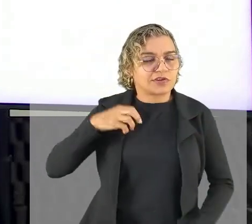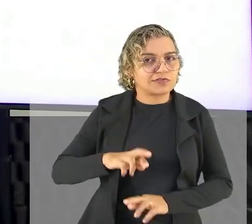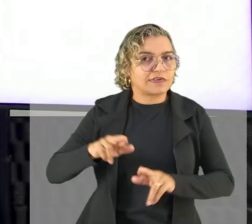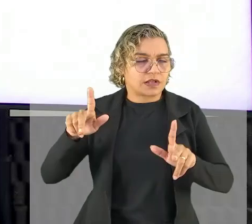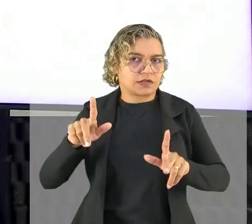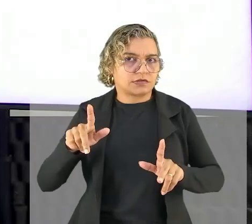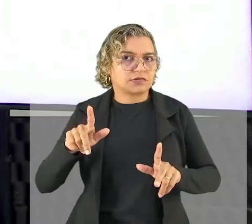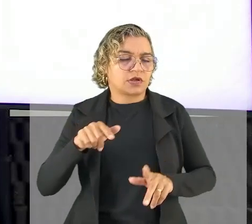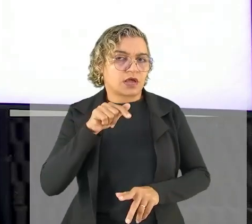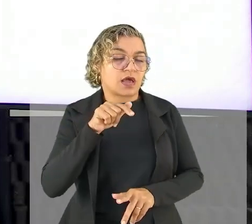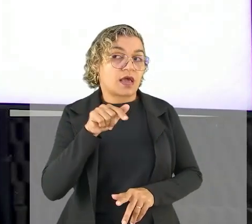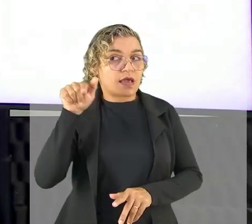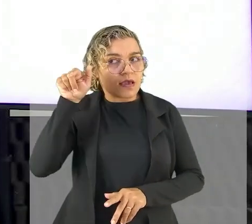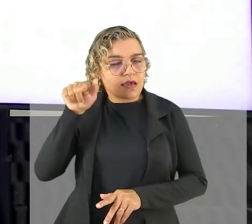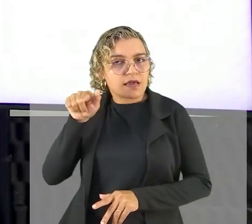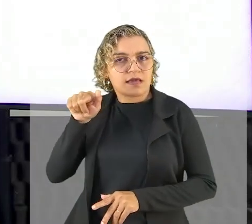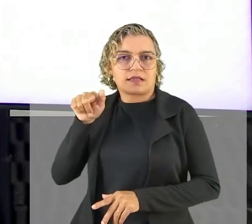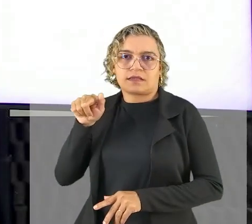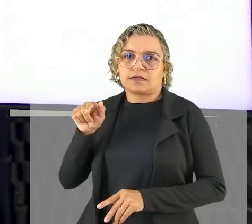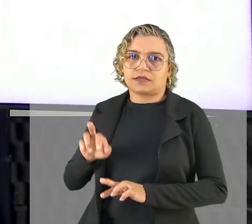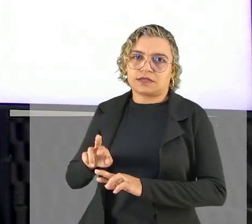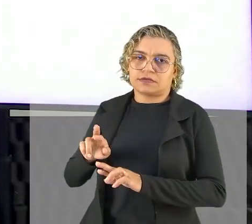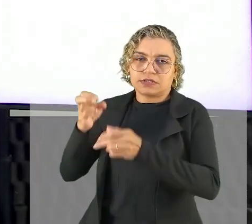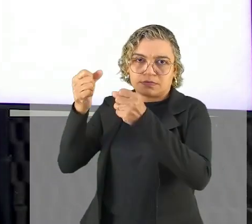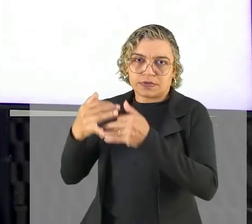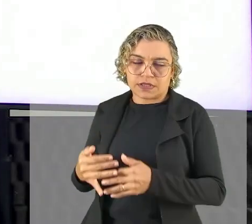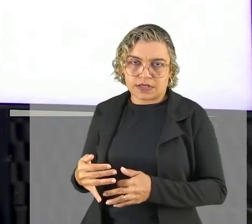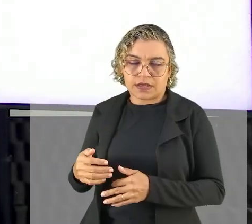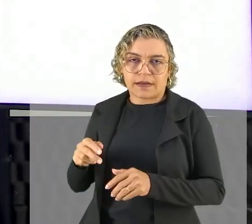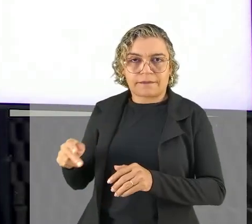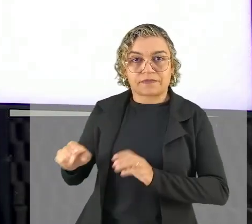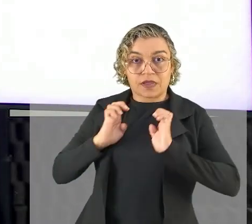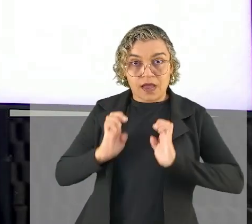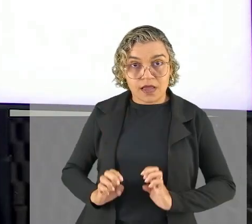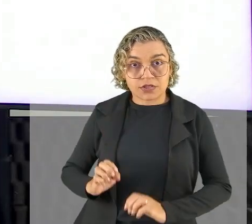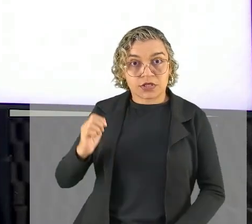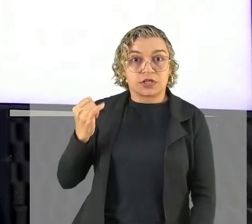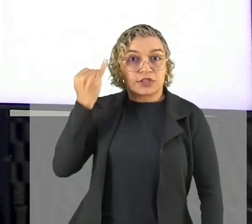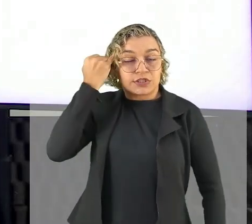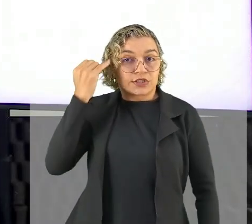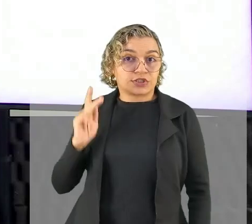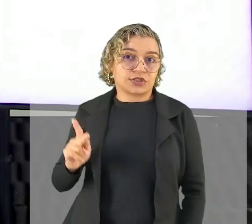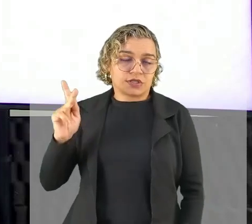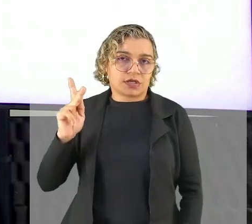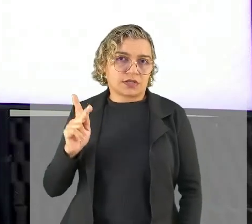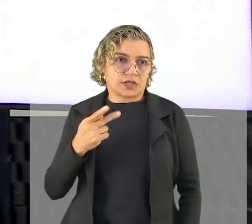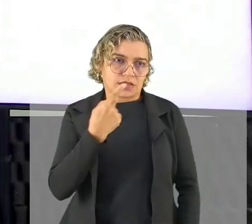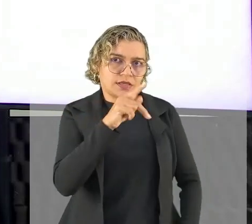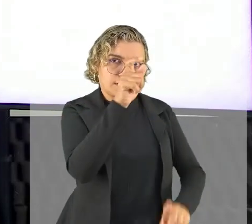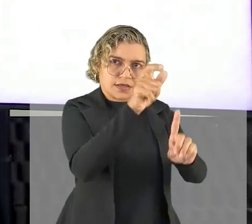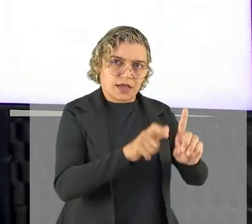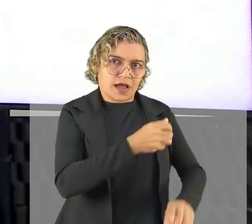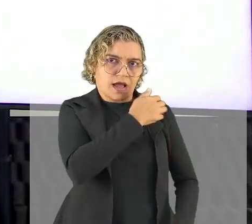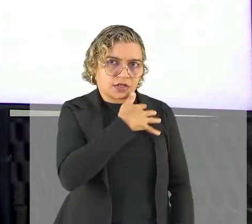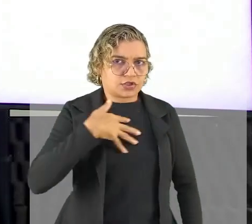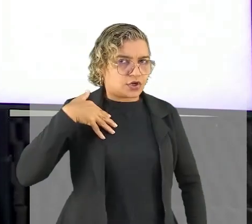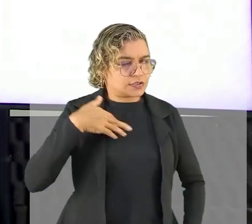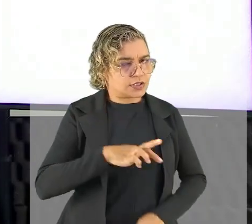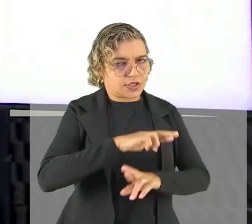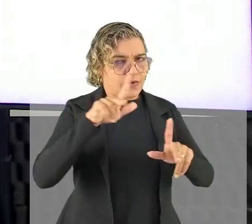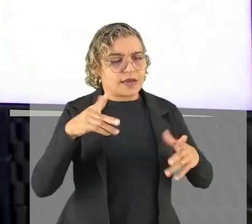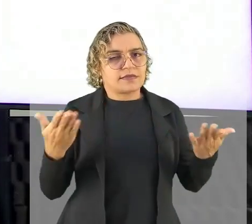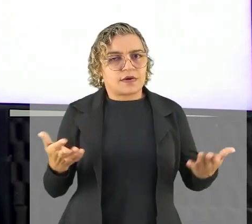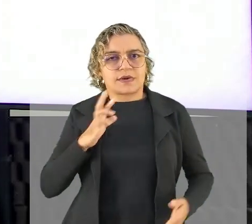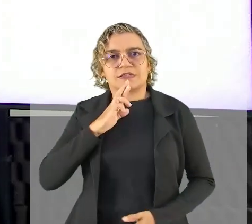uma natureza ética essa discussão, mas aqui a gente está falando da ética kantiana e não da ética aristotélica. Beleza? Então a